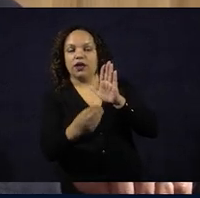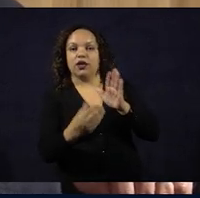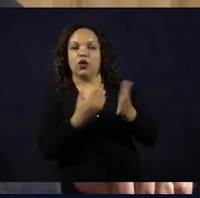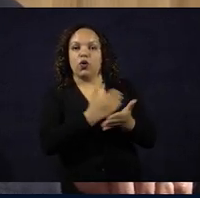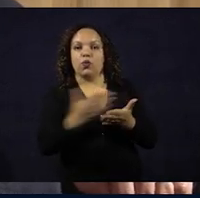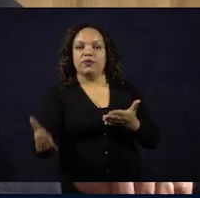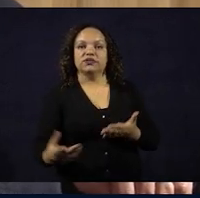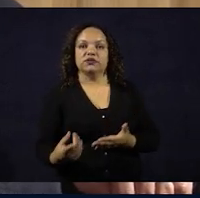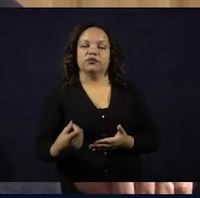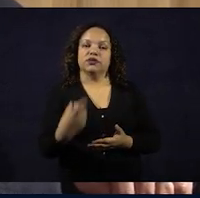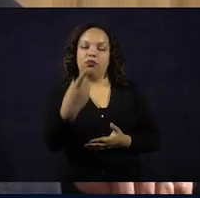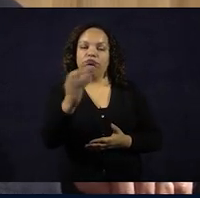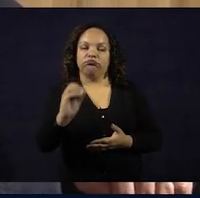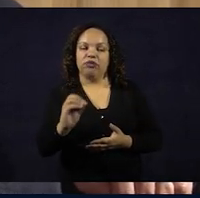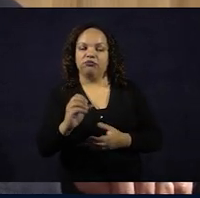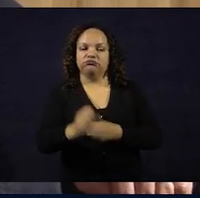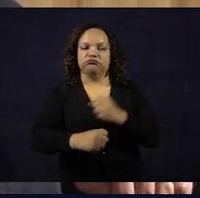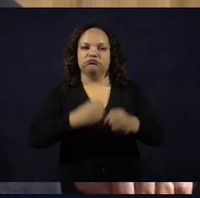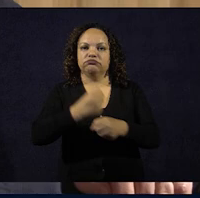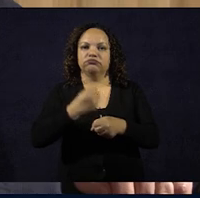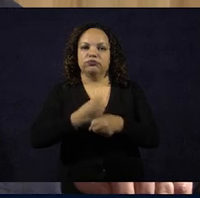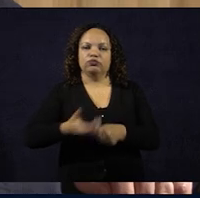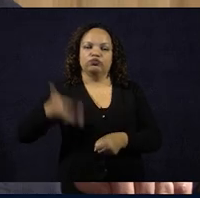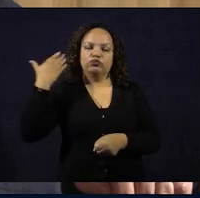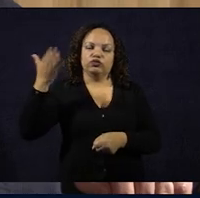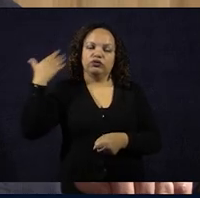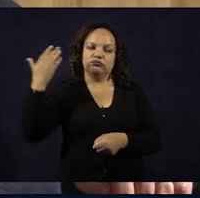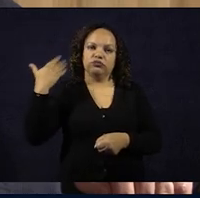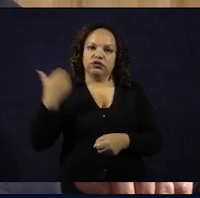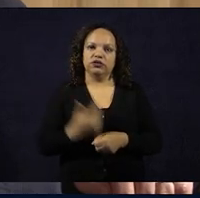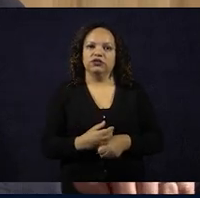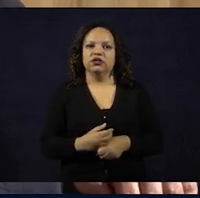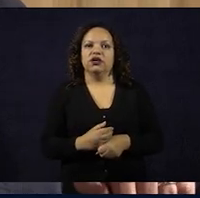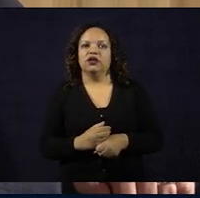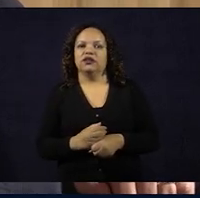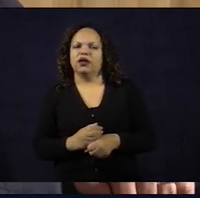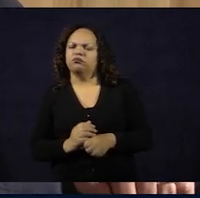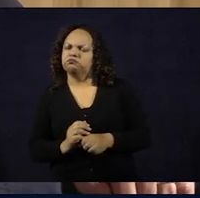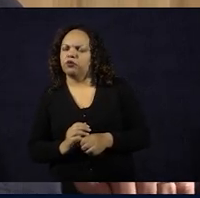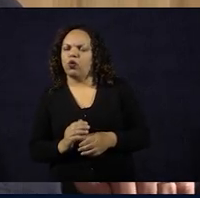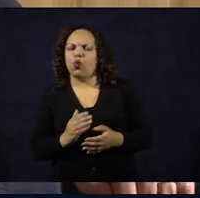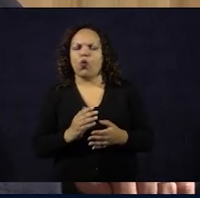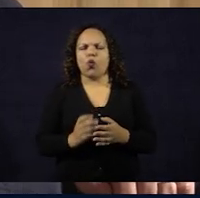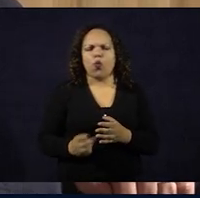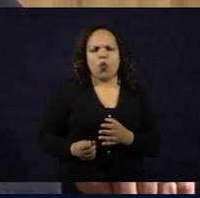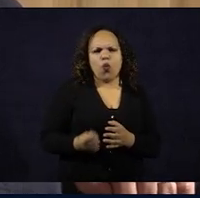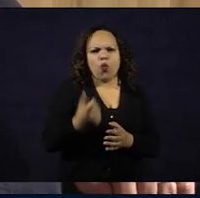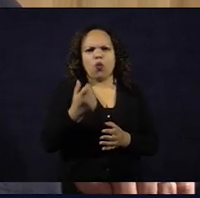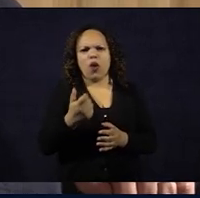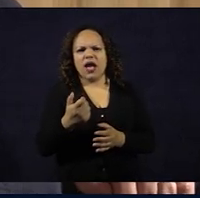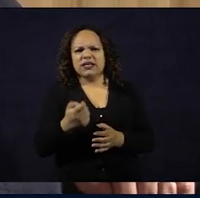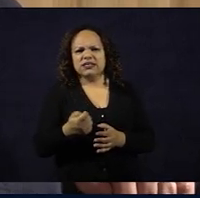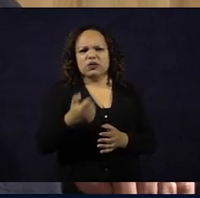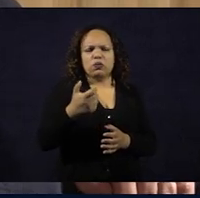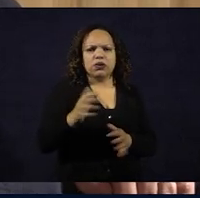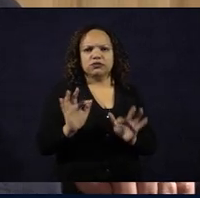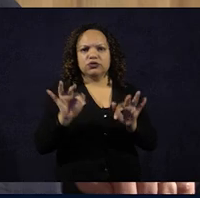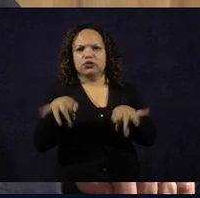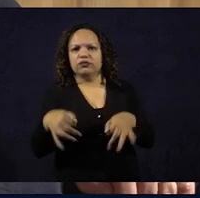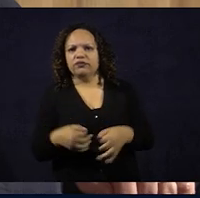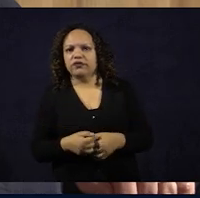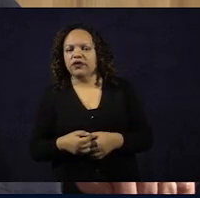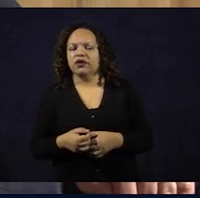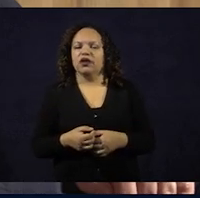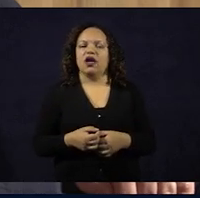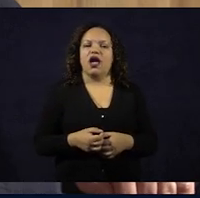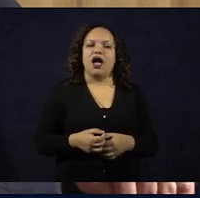atrás o laboratório tá em fase final de construção a gente espera tá com as 100 primeiras mudas já prontas em